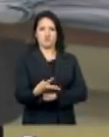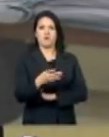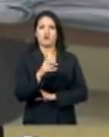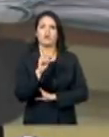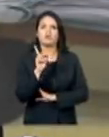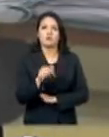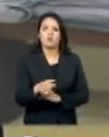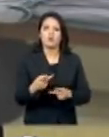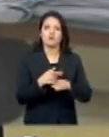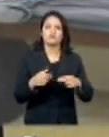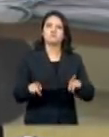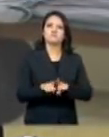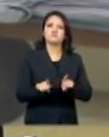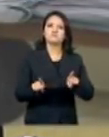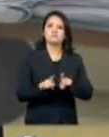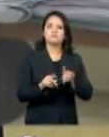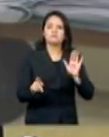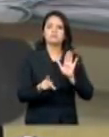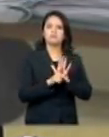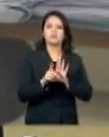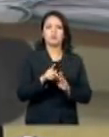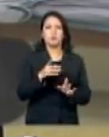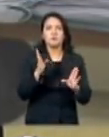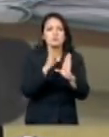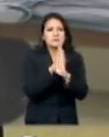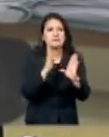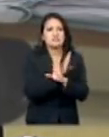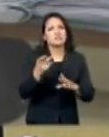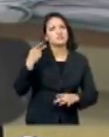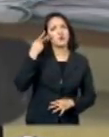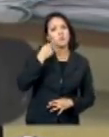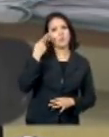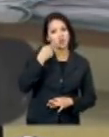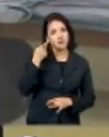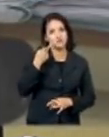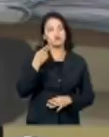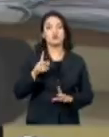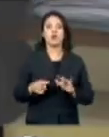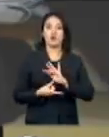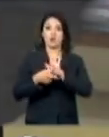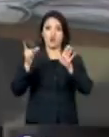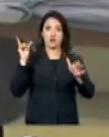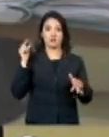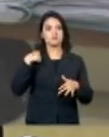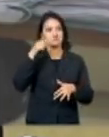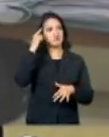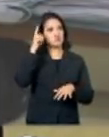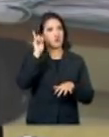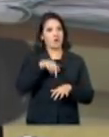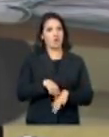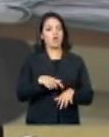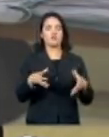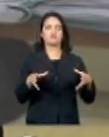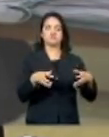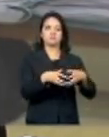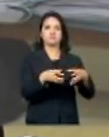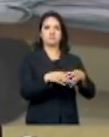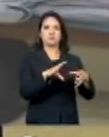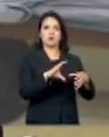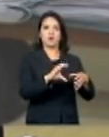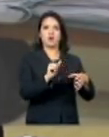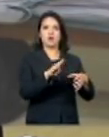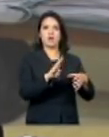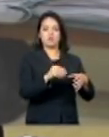natureza exclusivamente política entendimento esse do qual tinha ciência é a comissão de